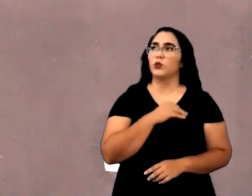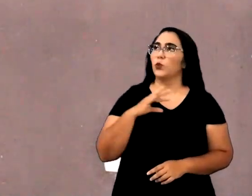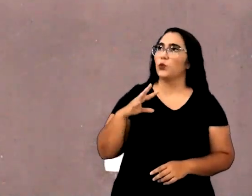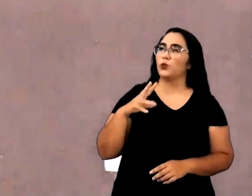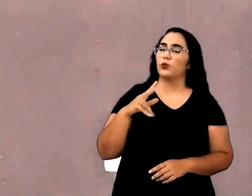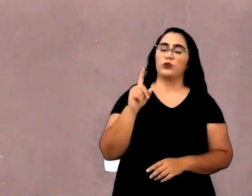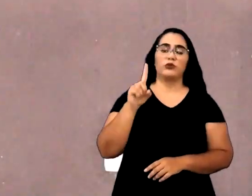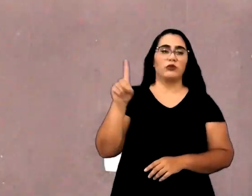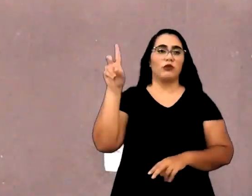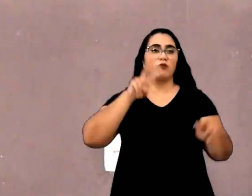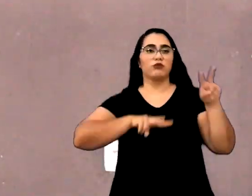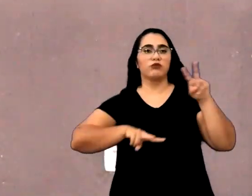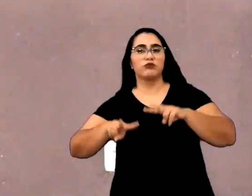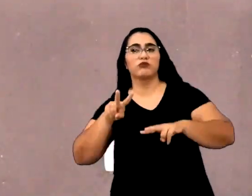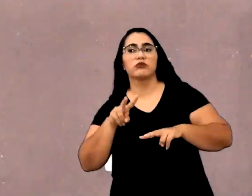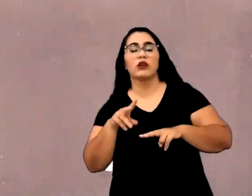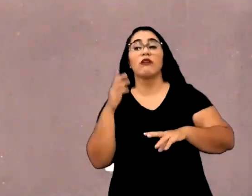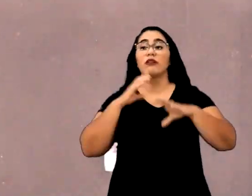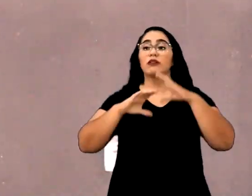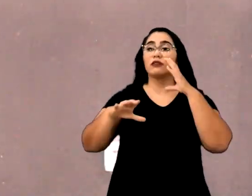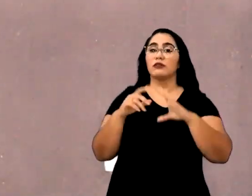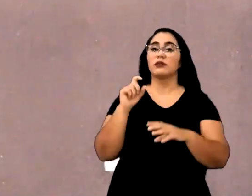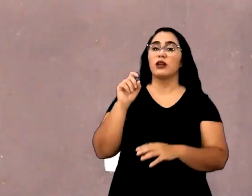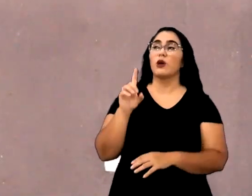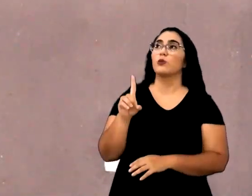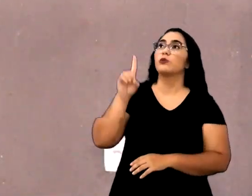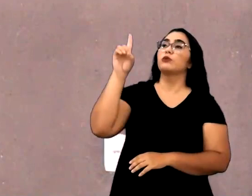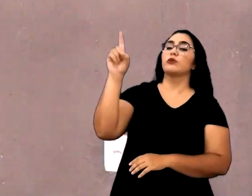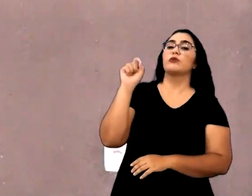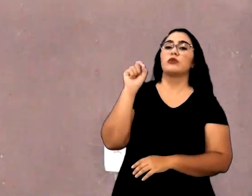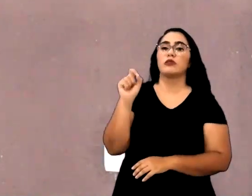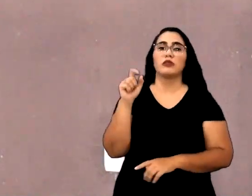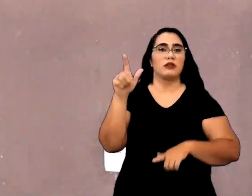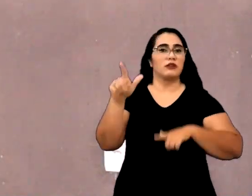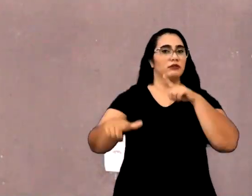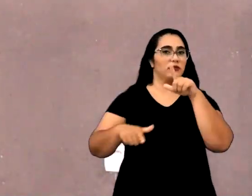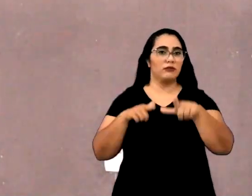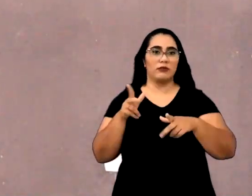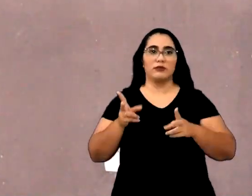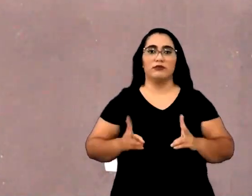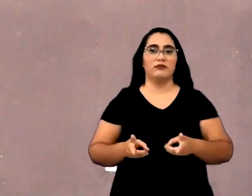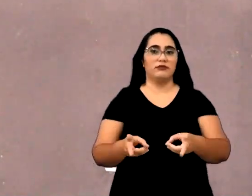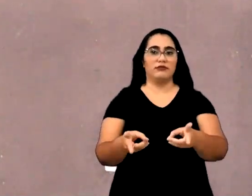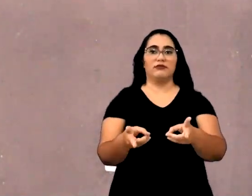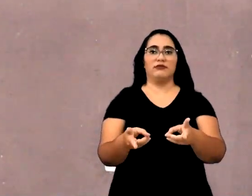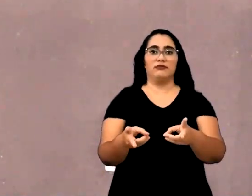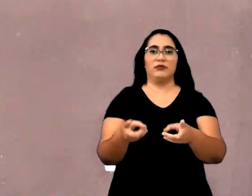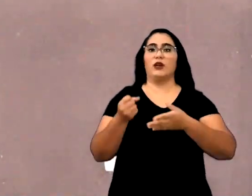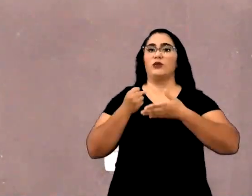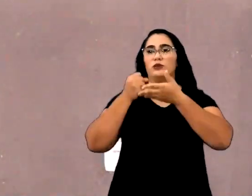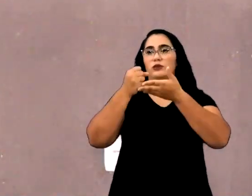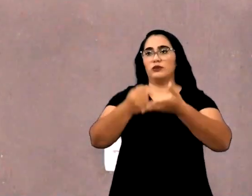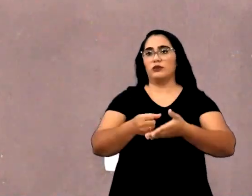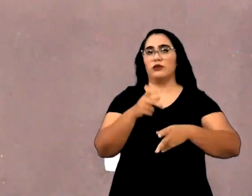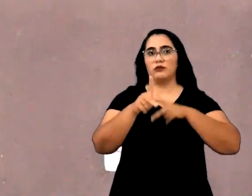nossa vida. E como foi cantado aqui, um Deus que trabalha por um povo,